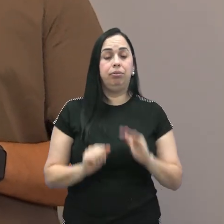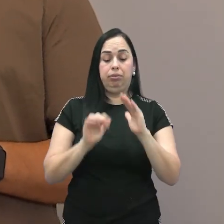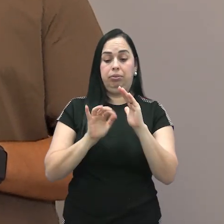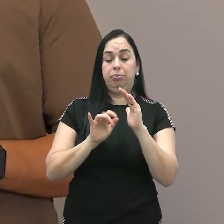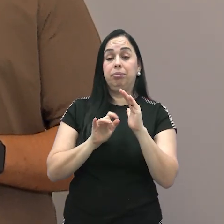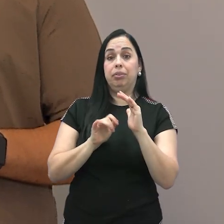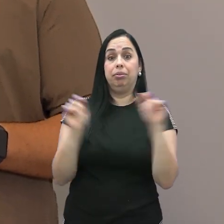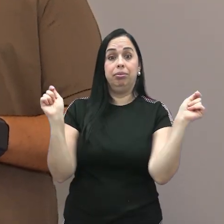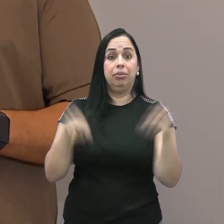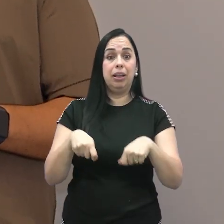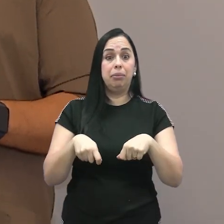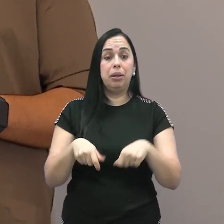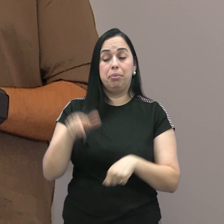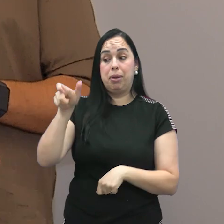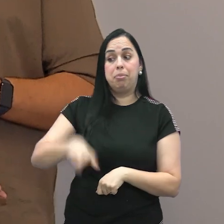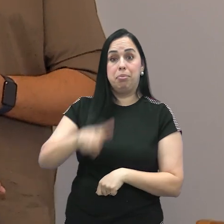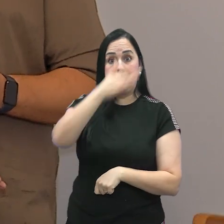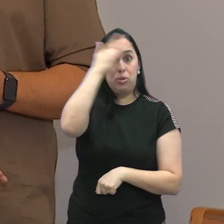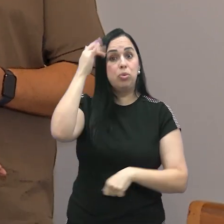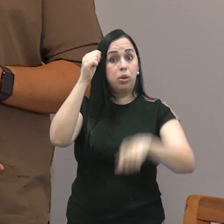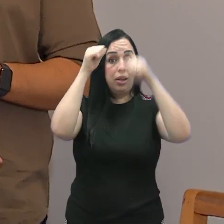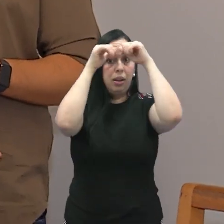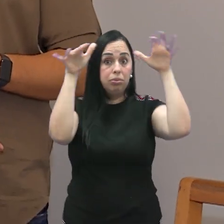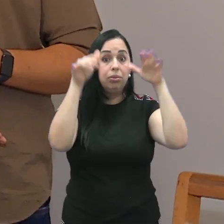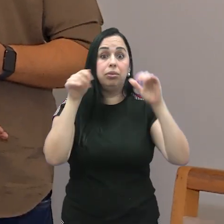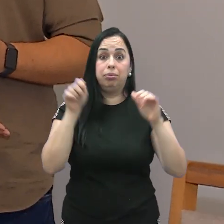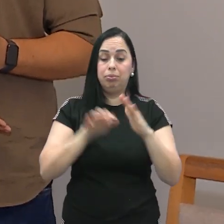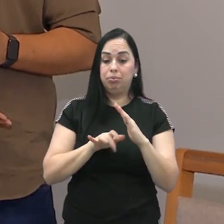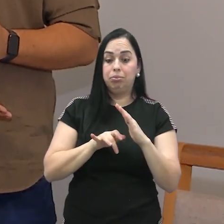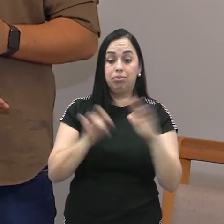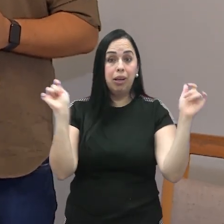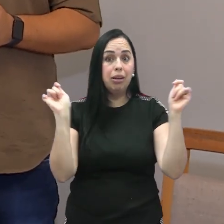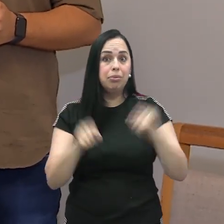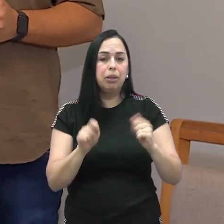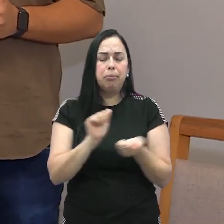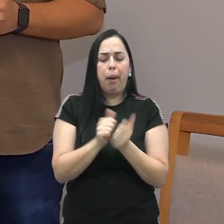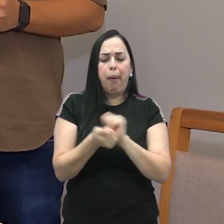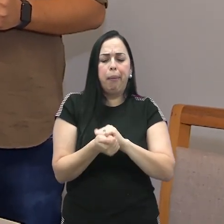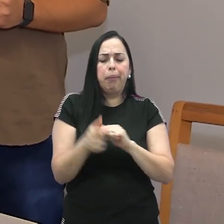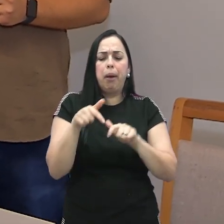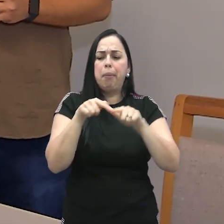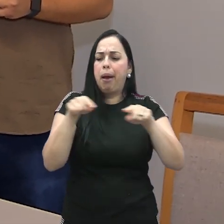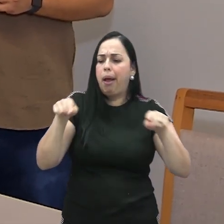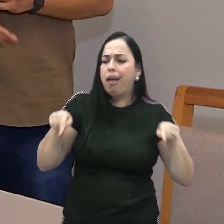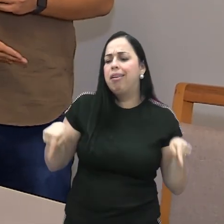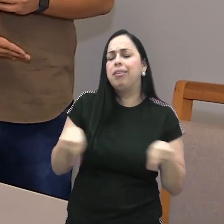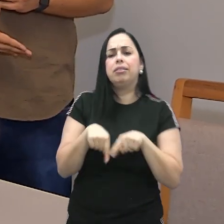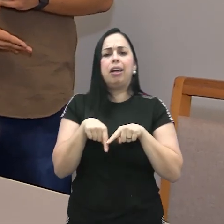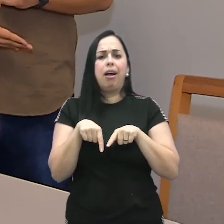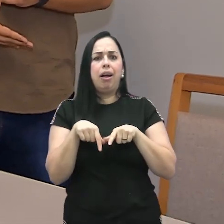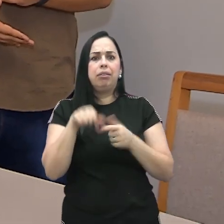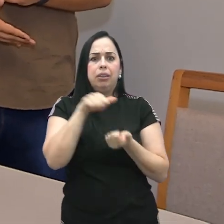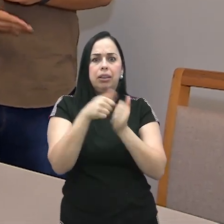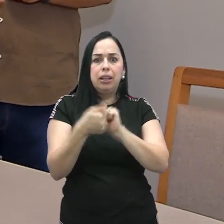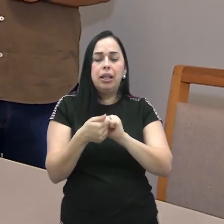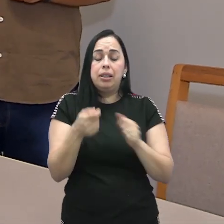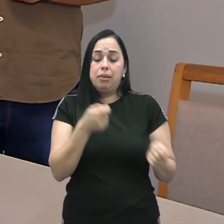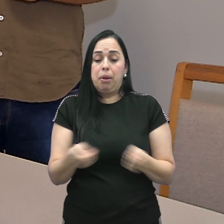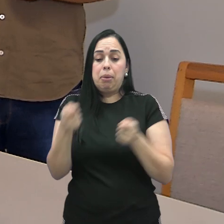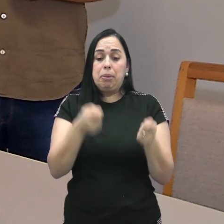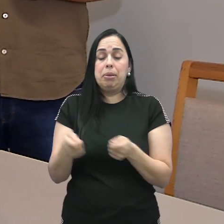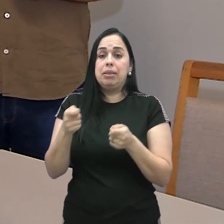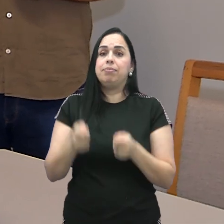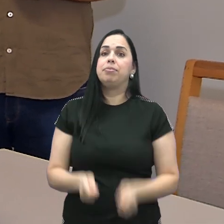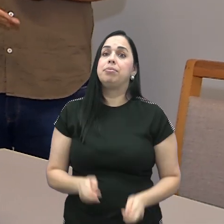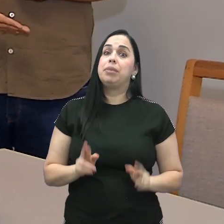office pode ser uma boa opção para quem tem o transtorno do espectro autista. A possibilidade de adaptar o ambiente de trabalho e ter a